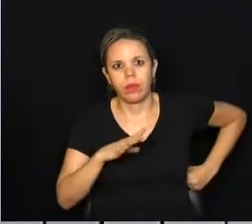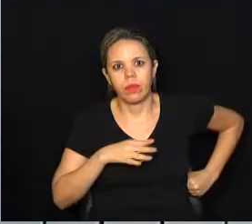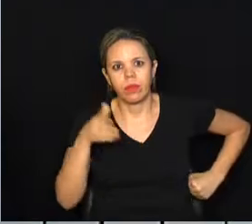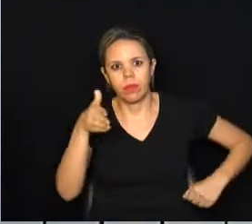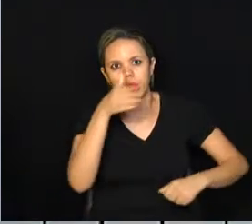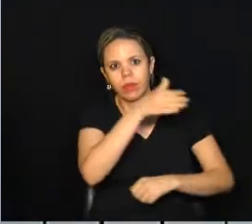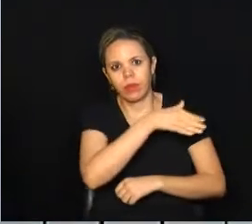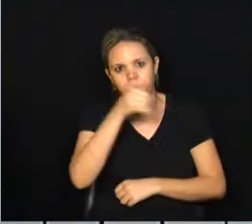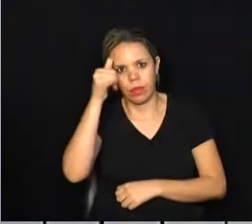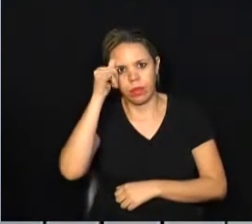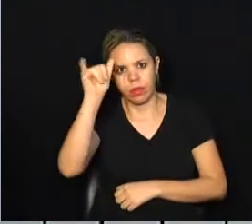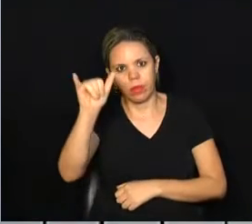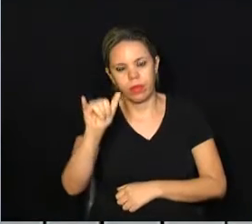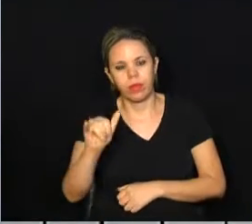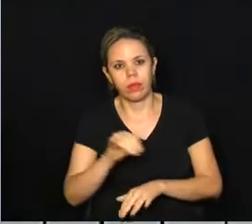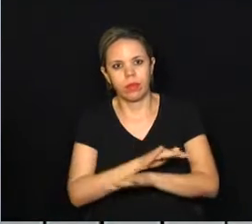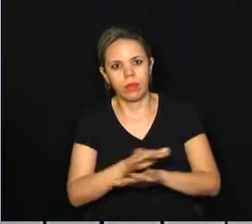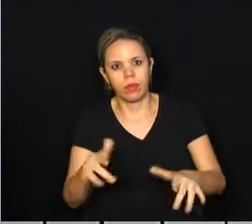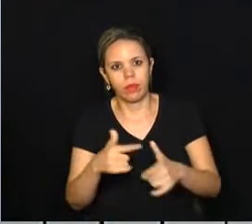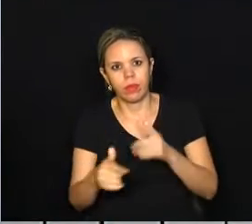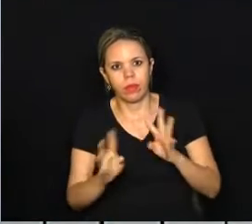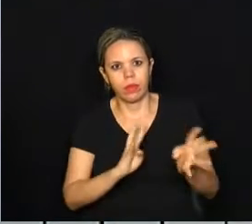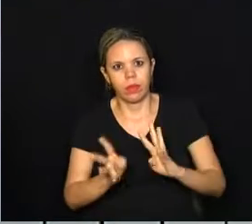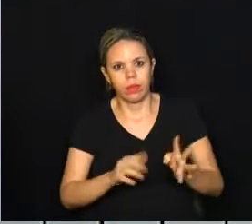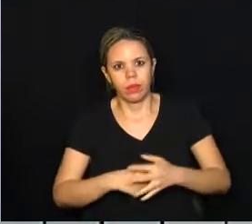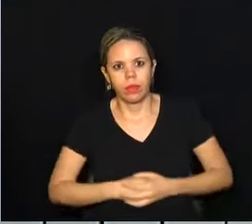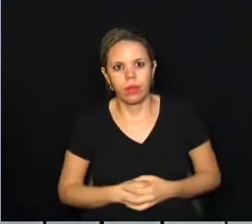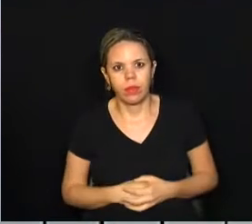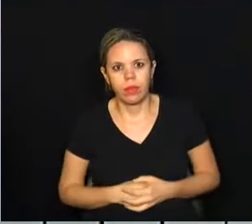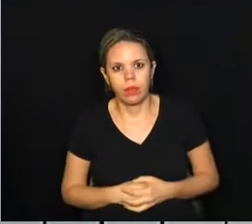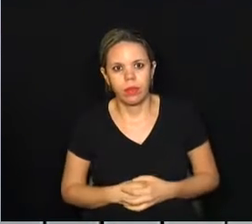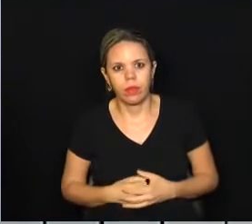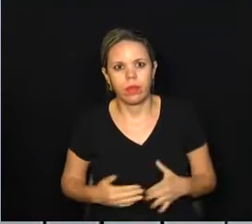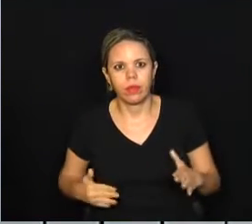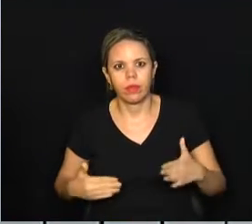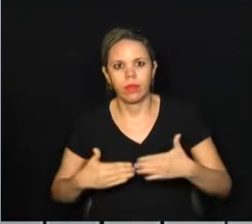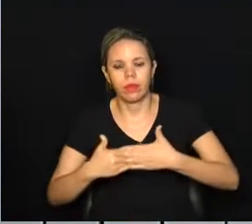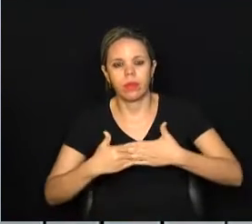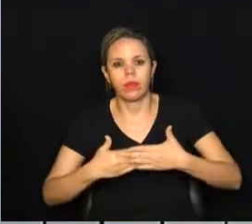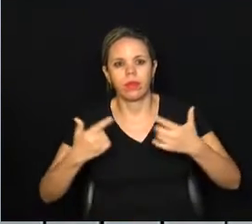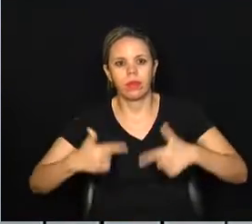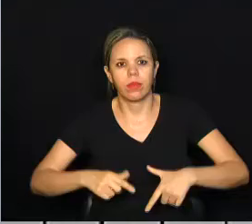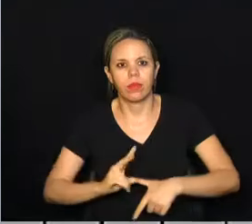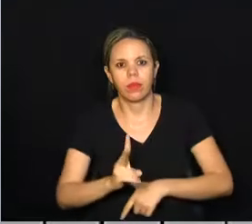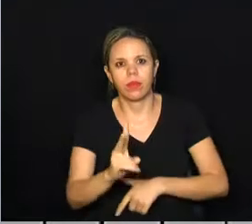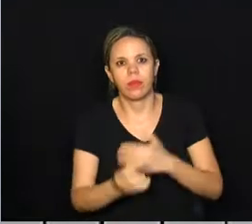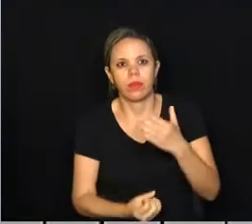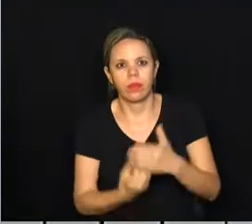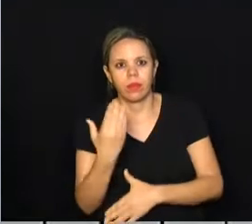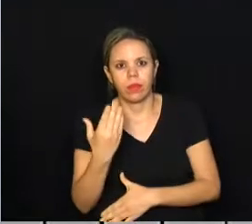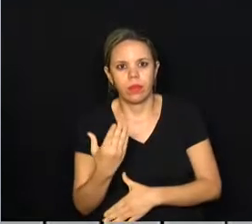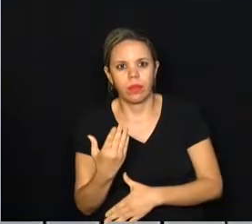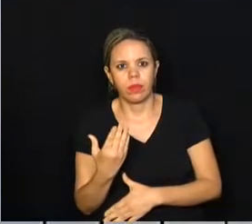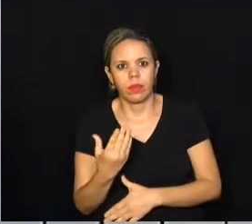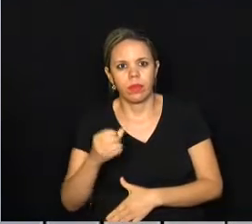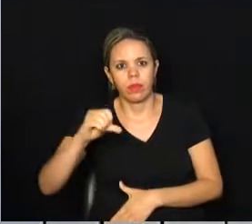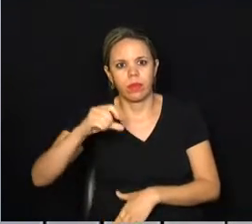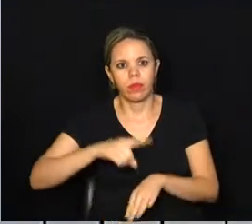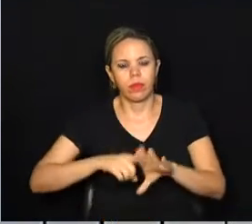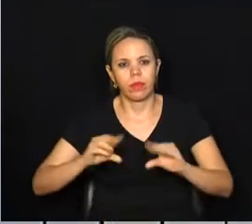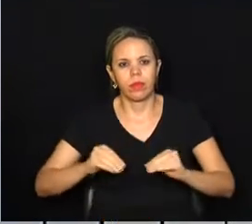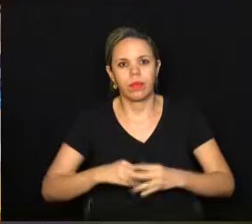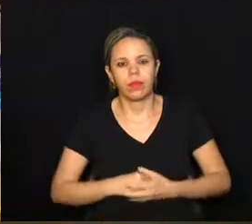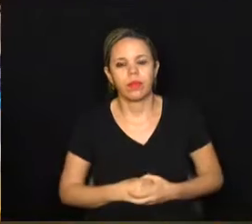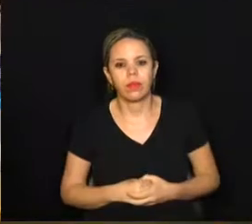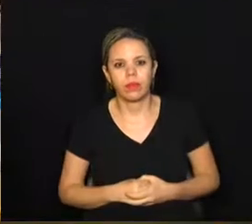para evitar ou acabar com aglomerações. E as barreiras sanitárias vão acontecer a partir das 9 horas da